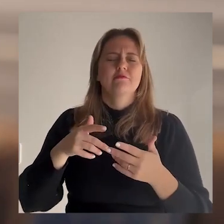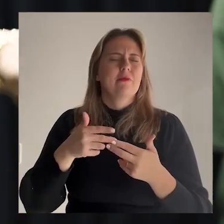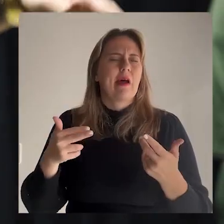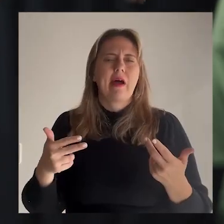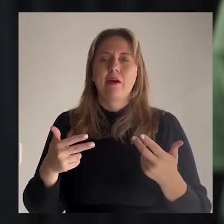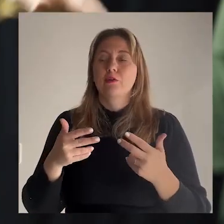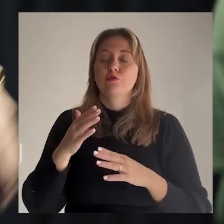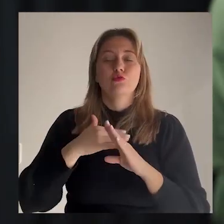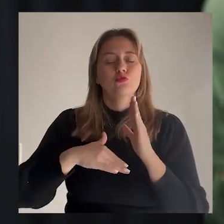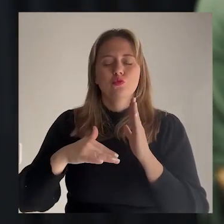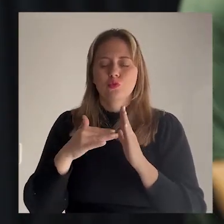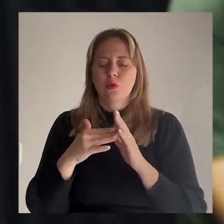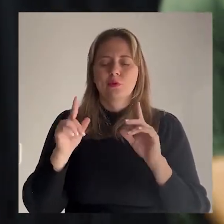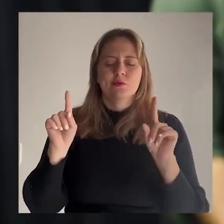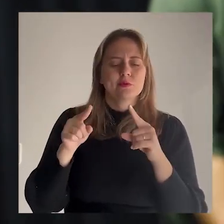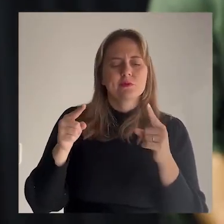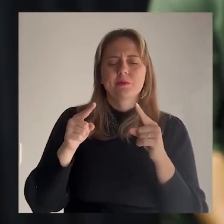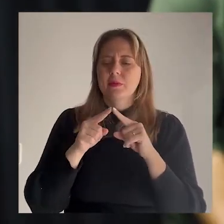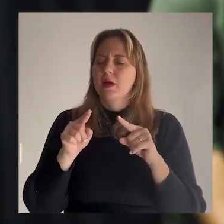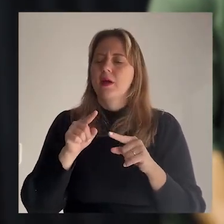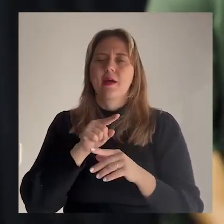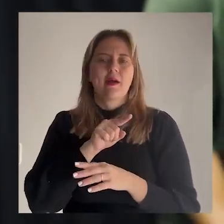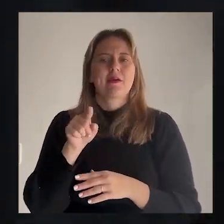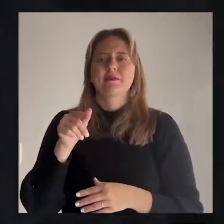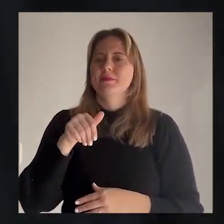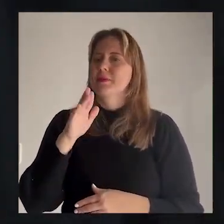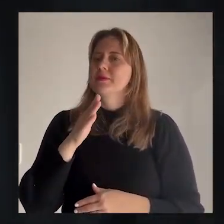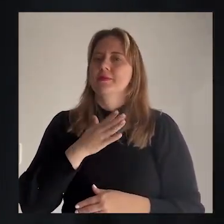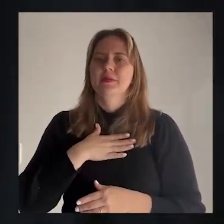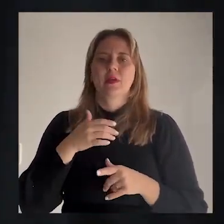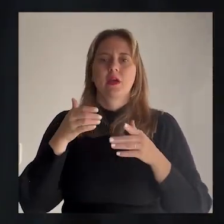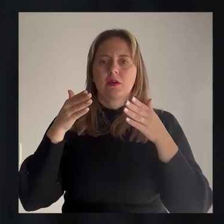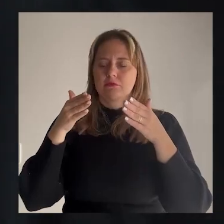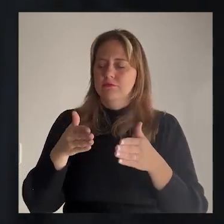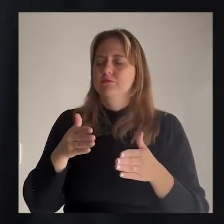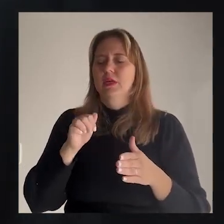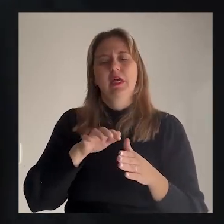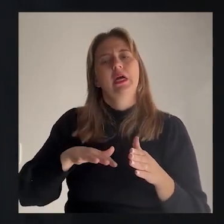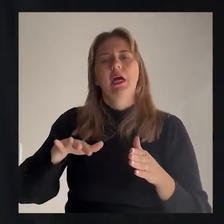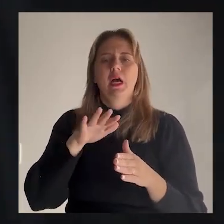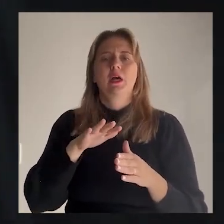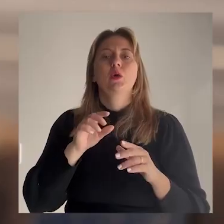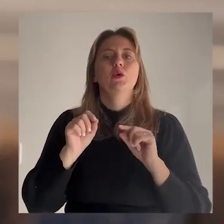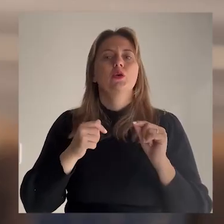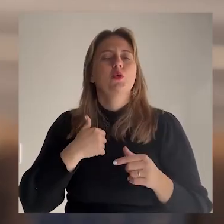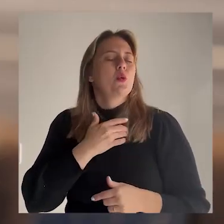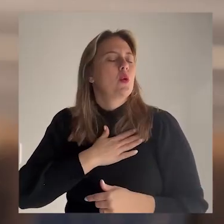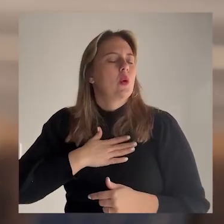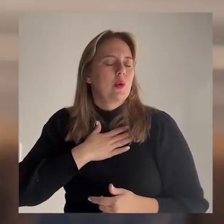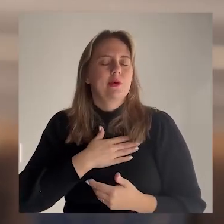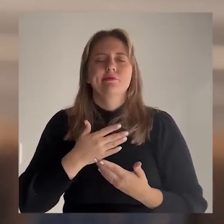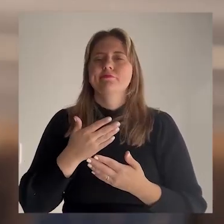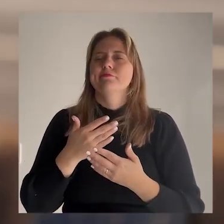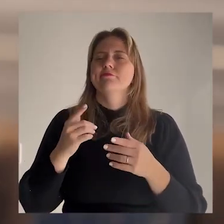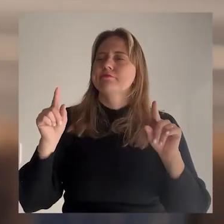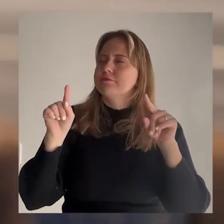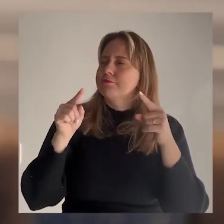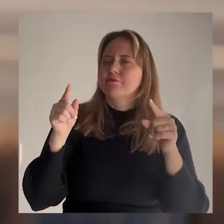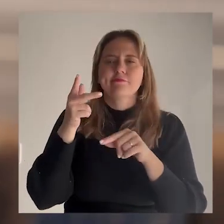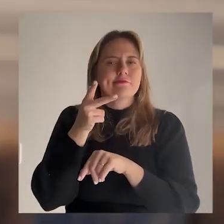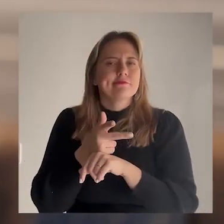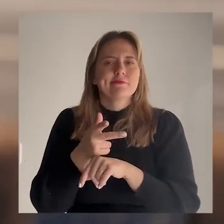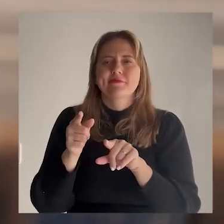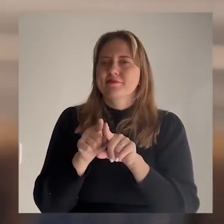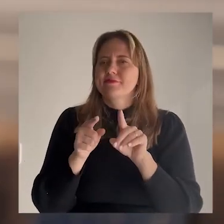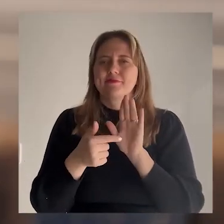e por todo o estilo musical, mas essas que são os meus gêneros que eu costumo gravar, que eu costumo me